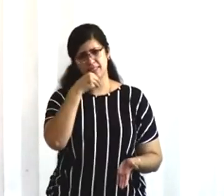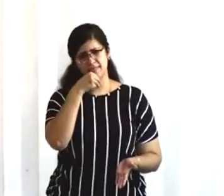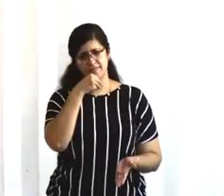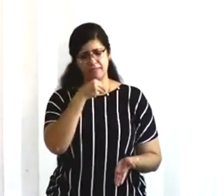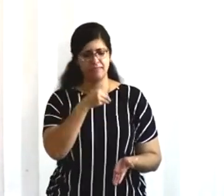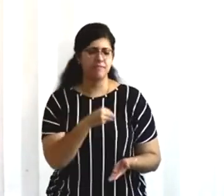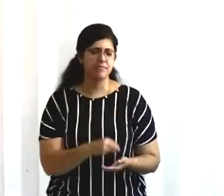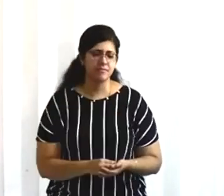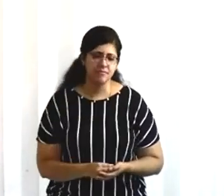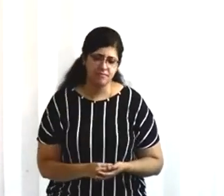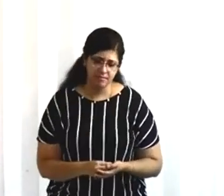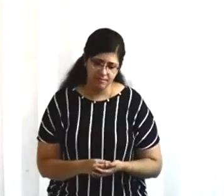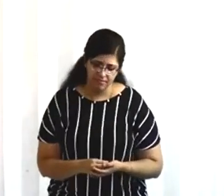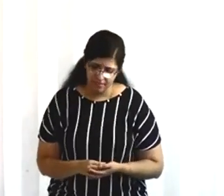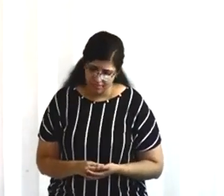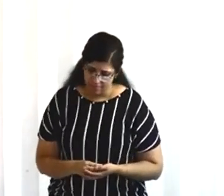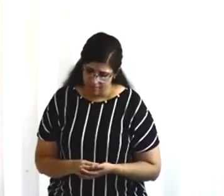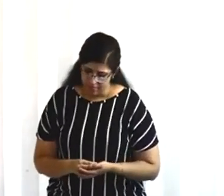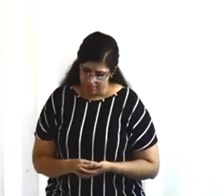nós precisamos.